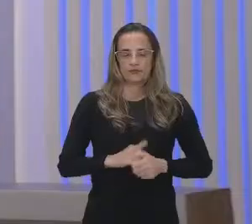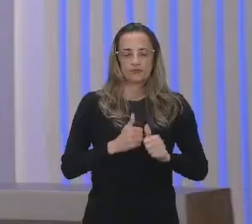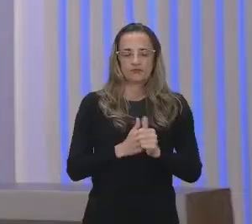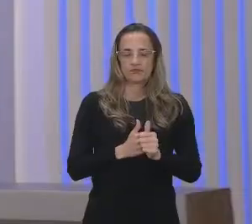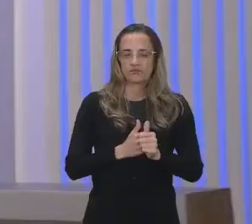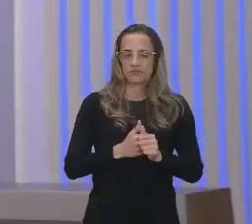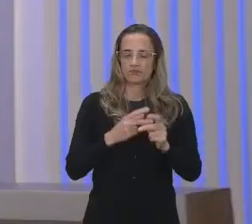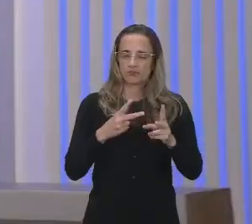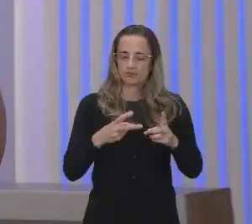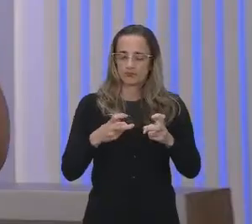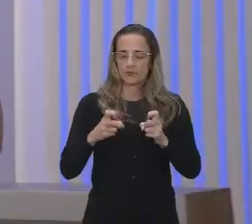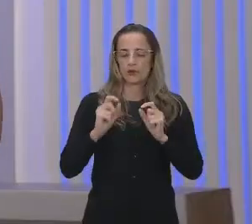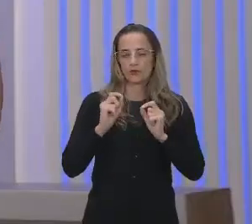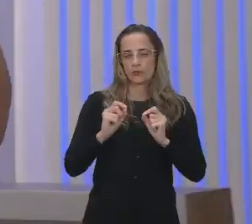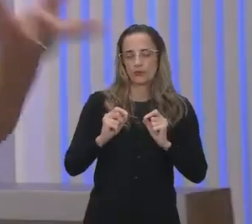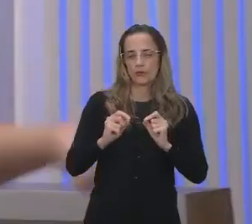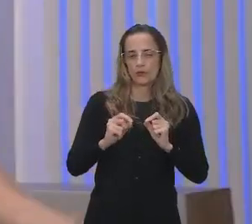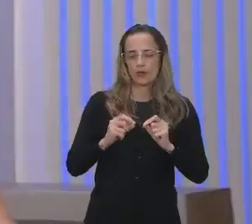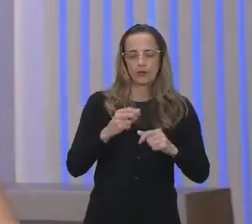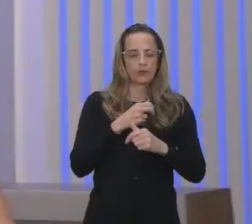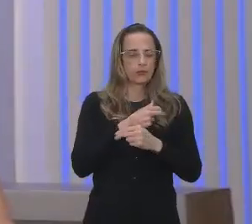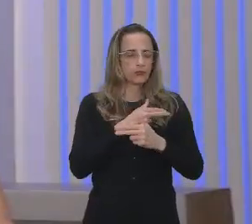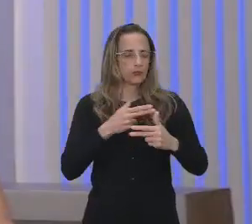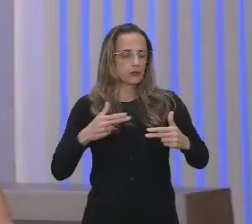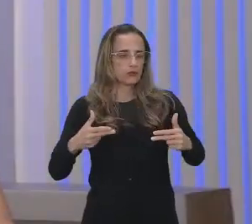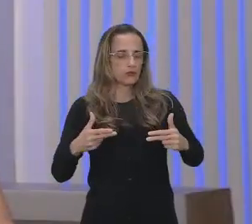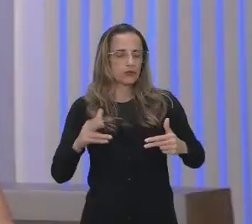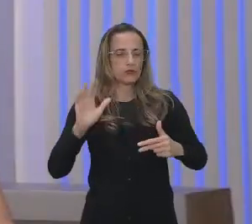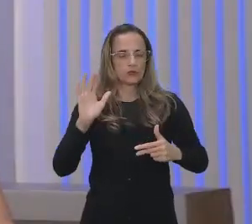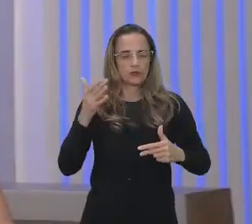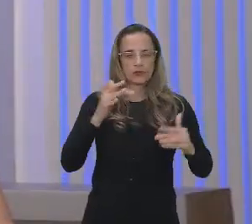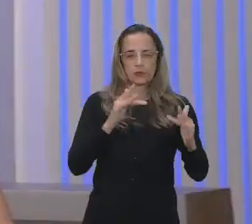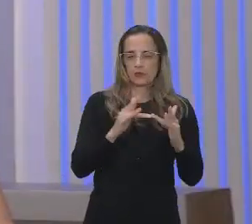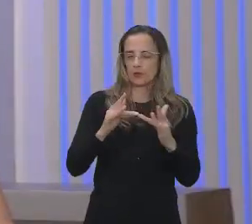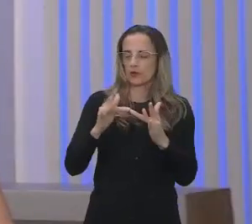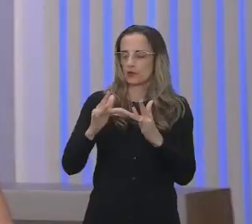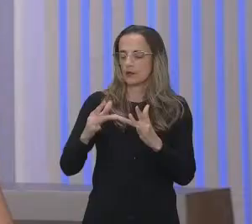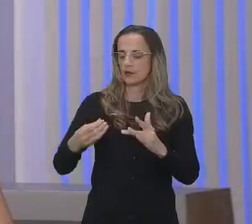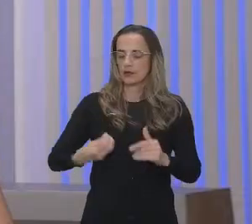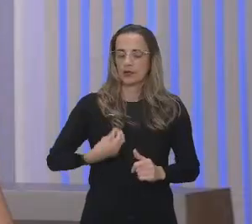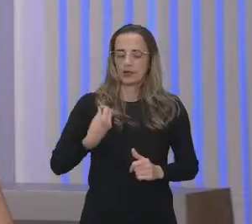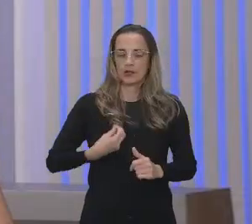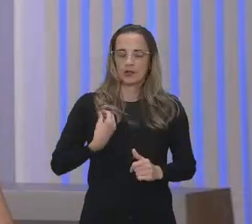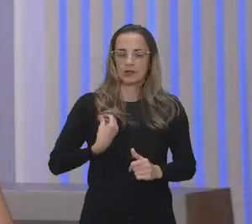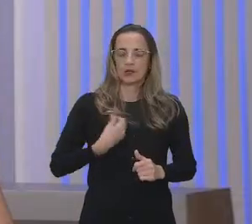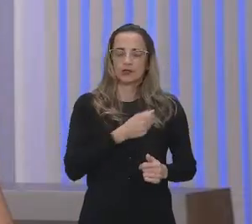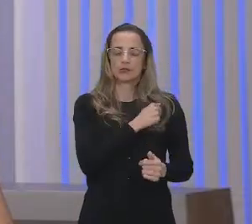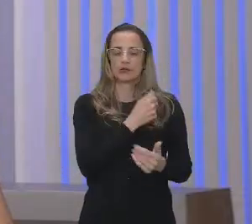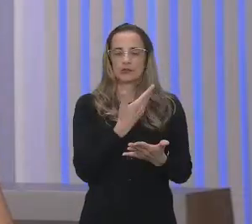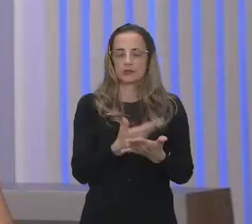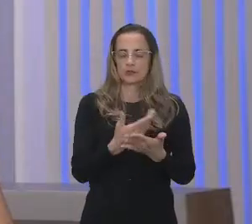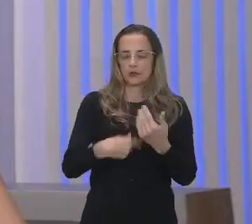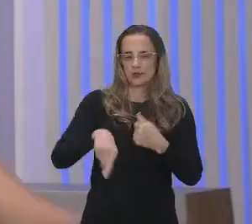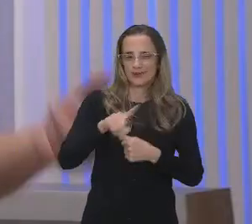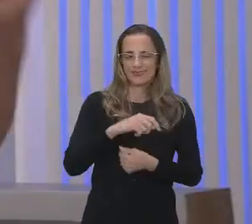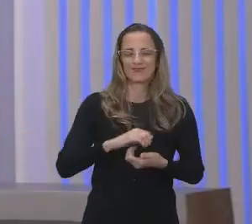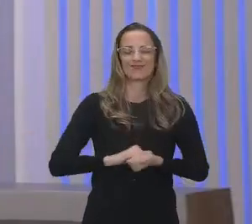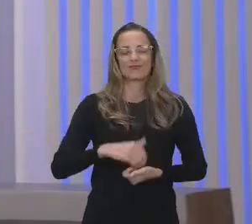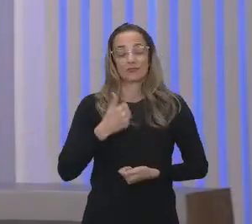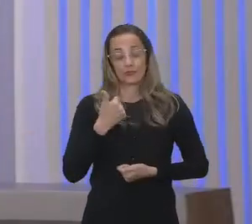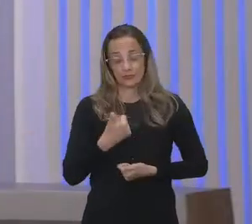acompanhando como são situações, né, que conseguimos conectar com a realidade dos nossos estudantes muito